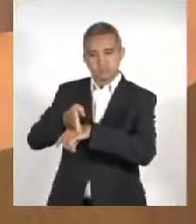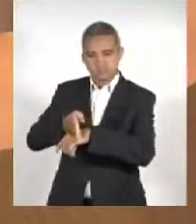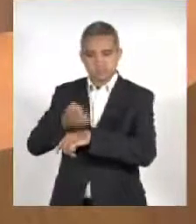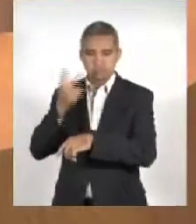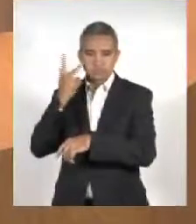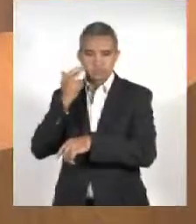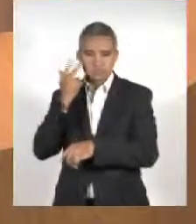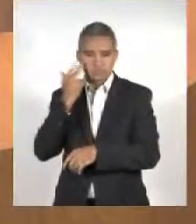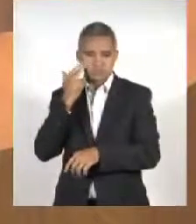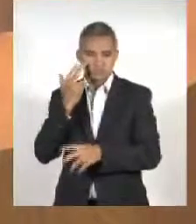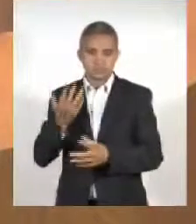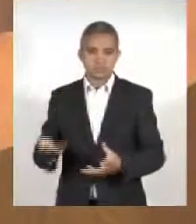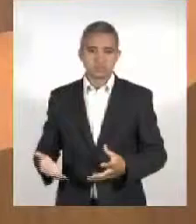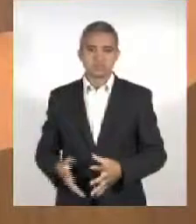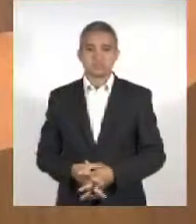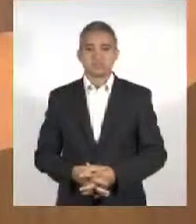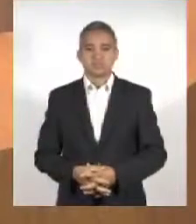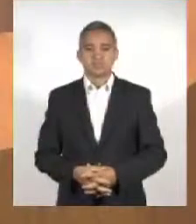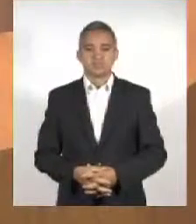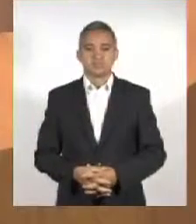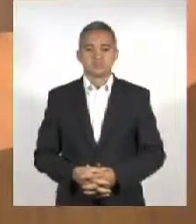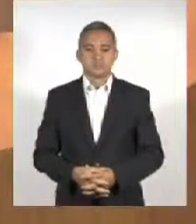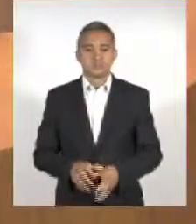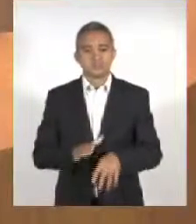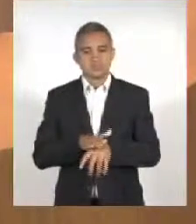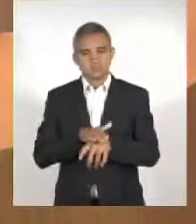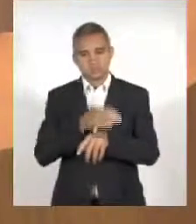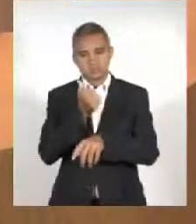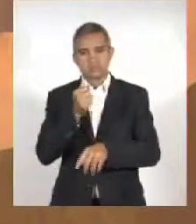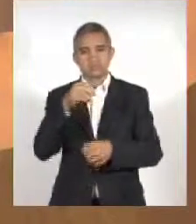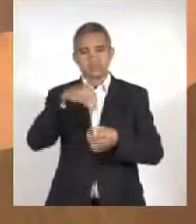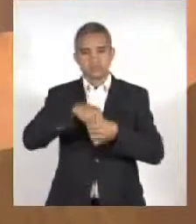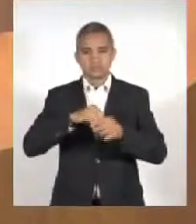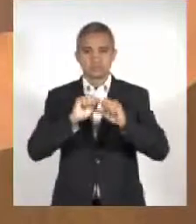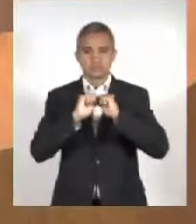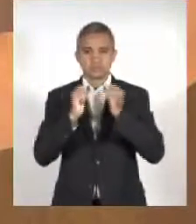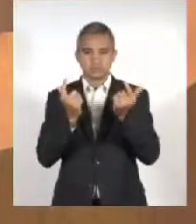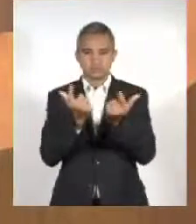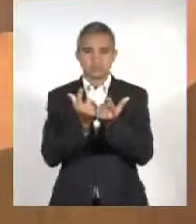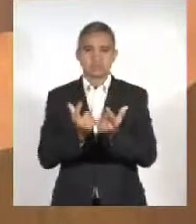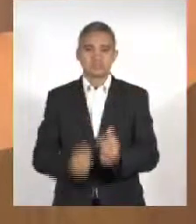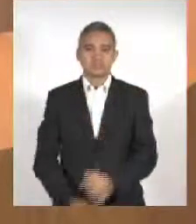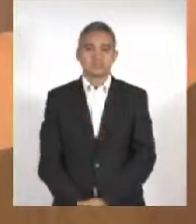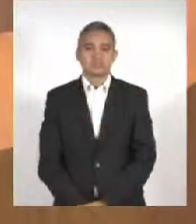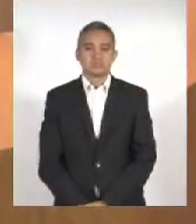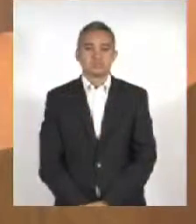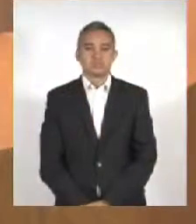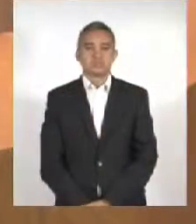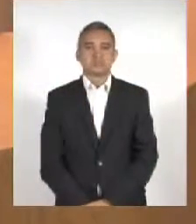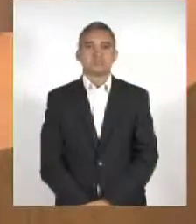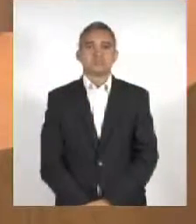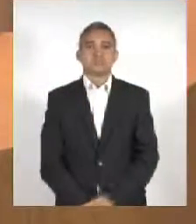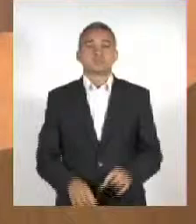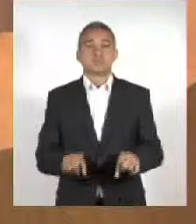esse contato e esse acesso melhorado na sede da Casa do Povo. Uma outra